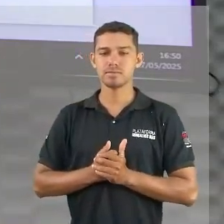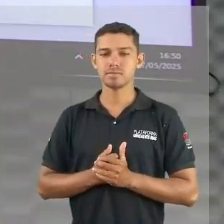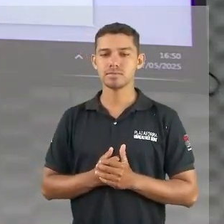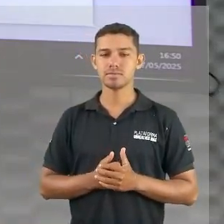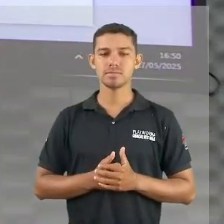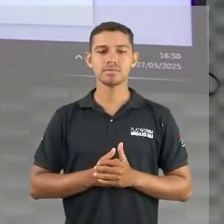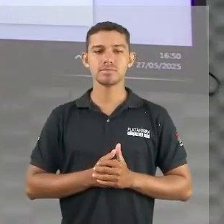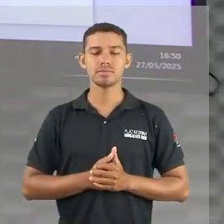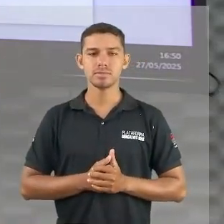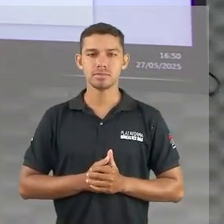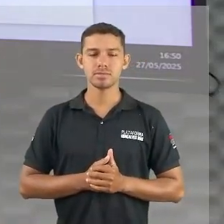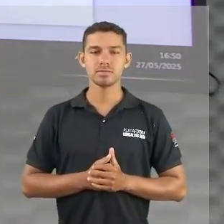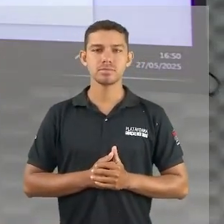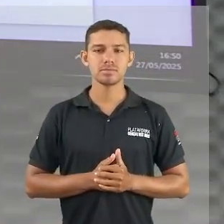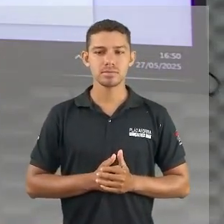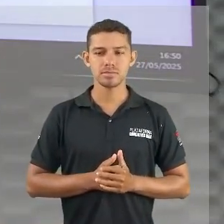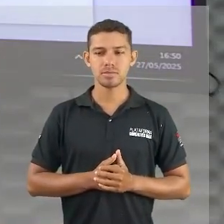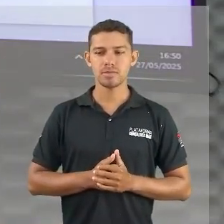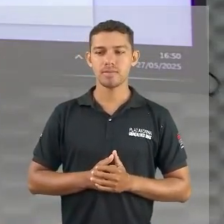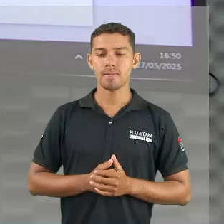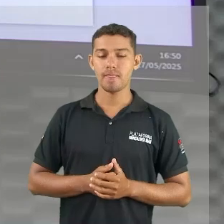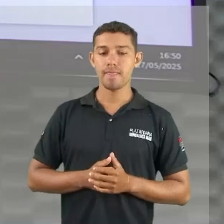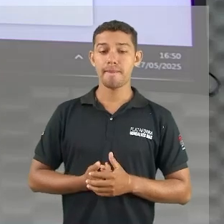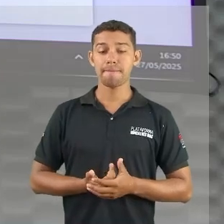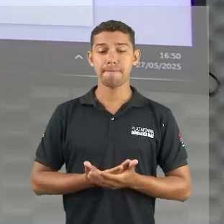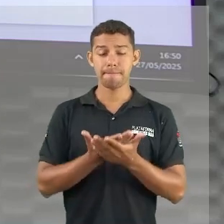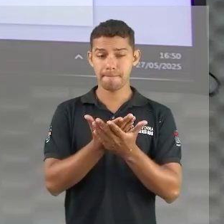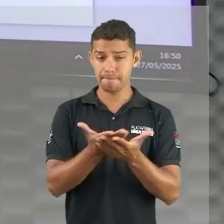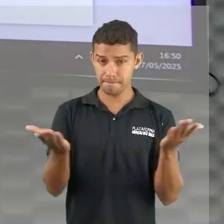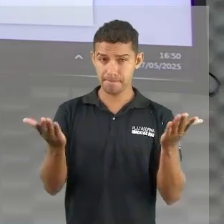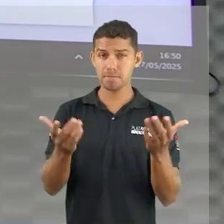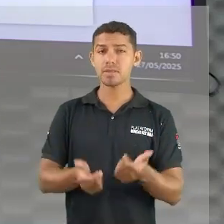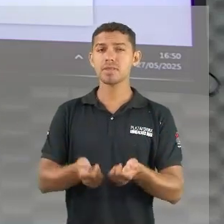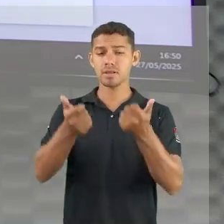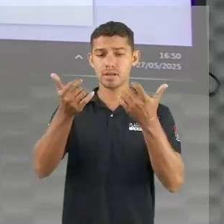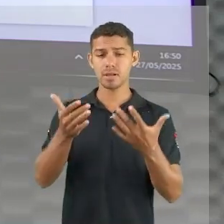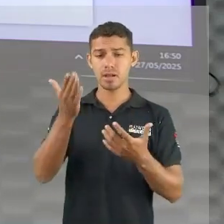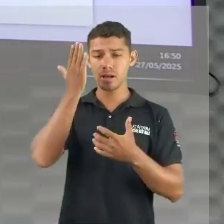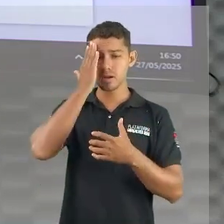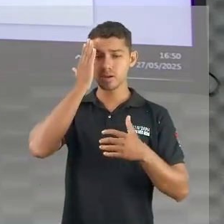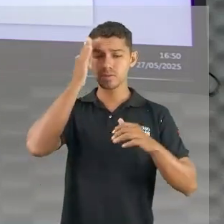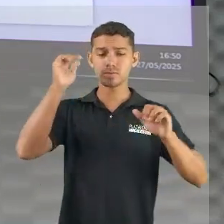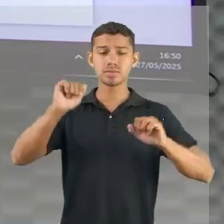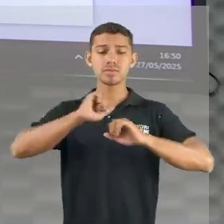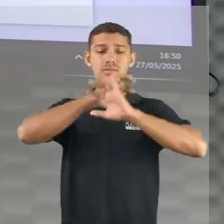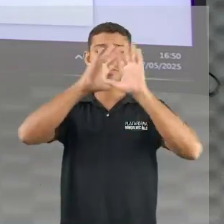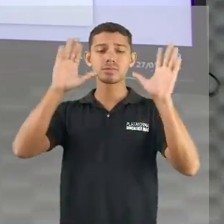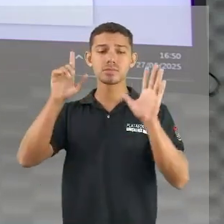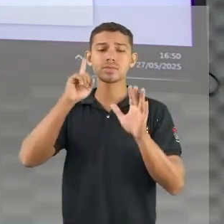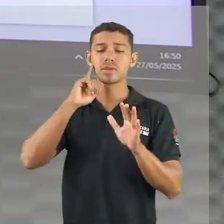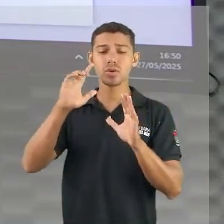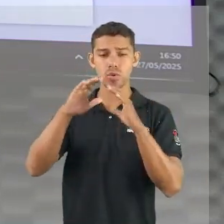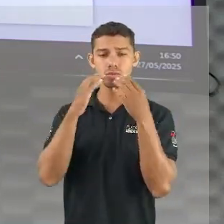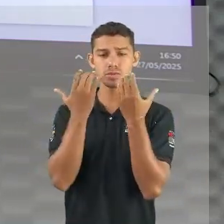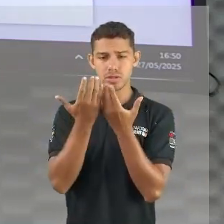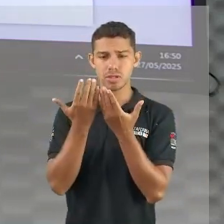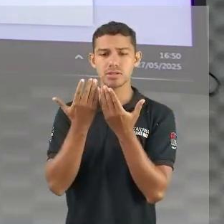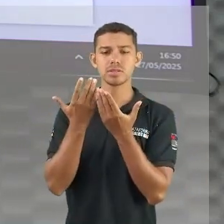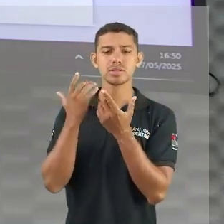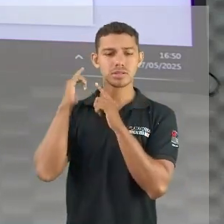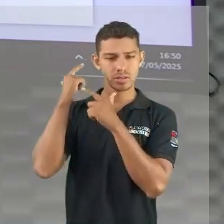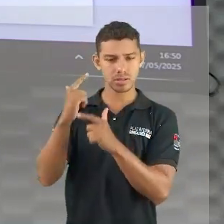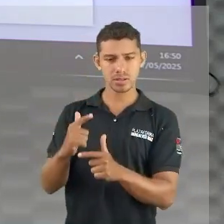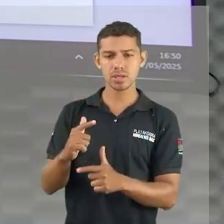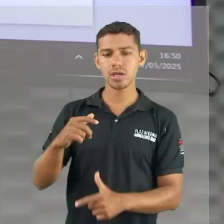E aí, mais uma vez, a gente trazendo a compreensão das comunidades tradicionais a partir da fala do